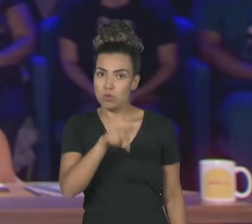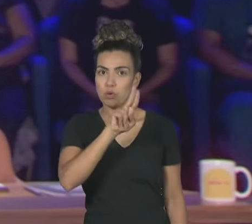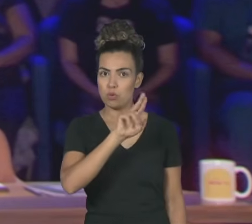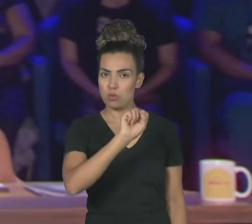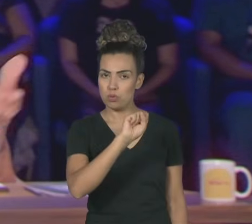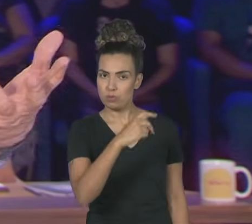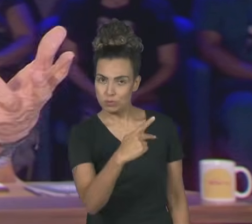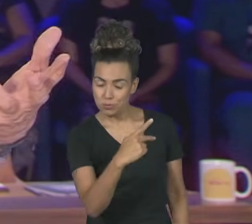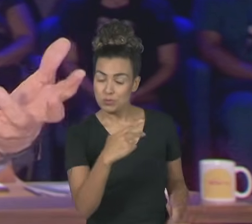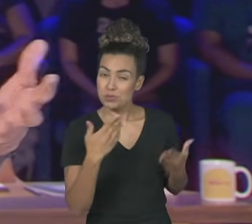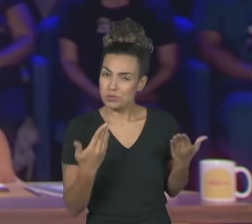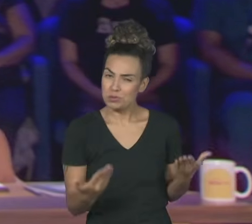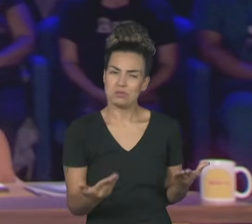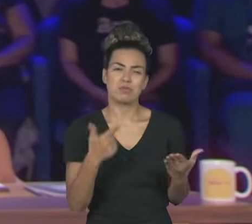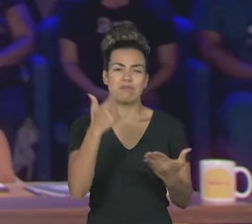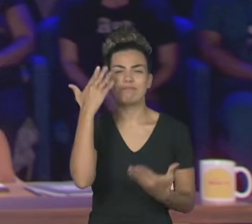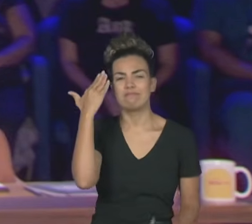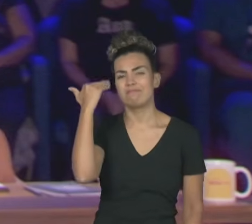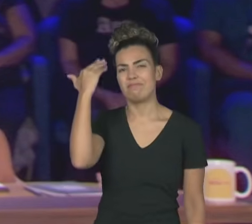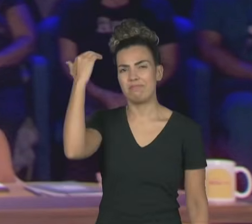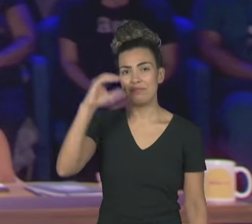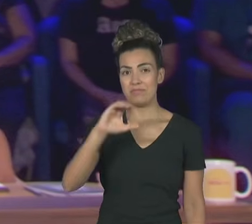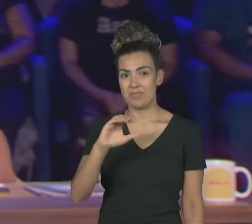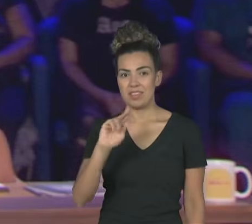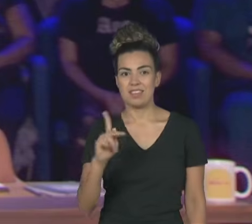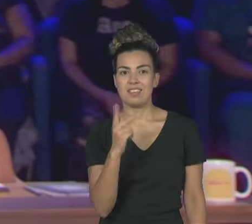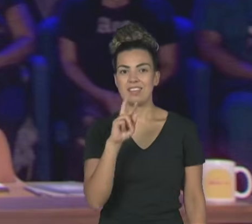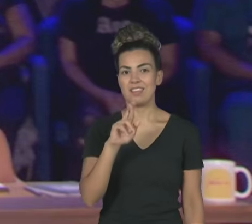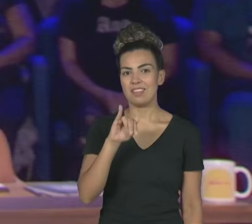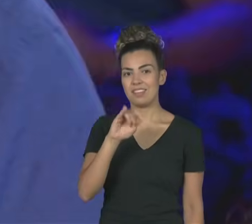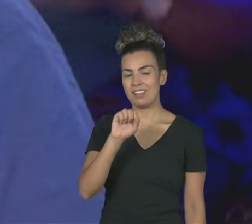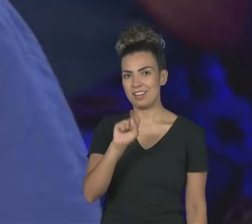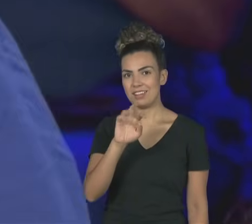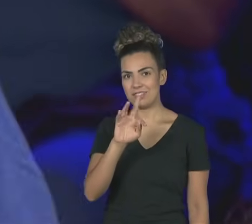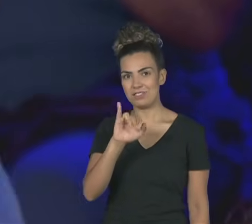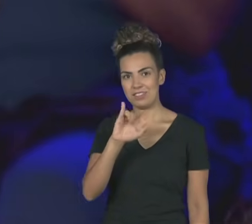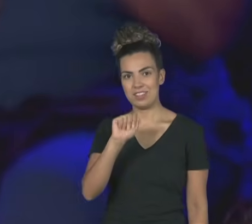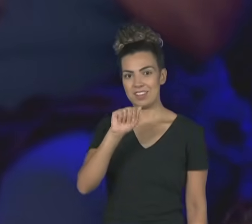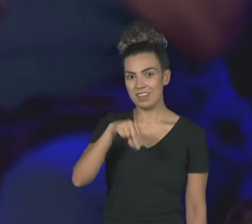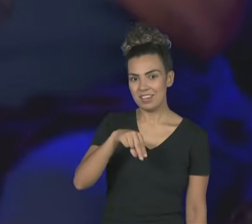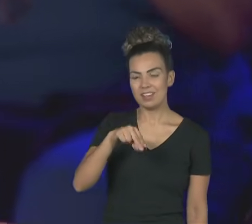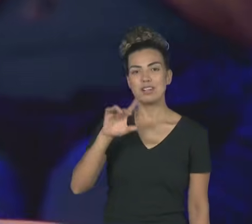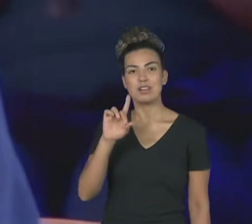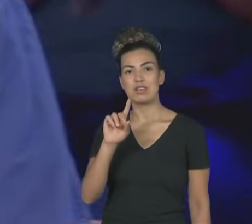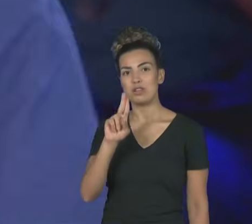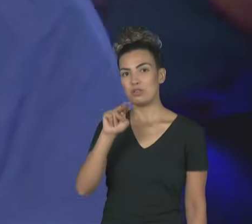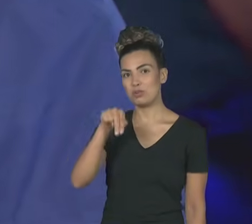Paulo. Recebemos o grande Christian Dunker.